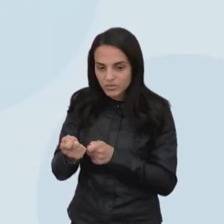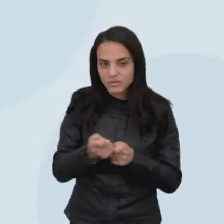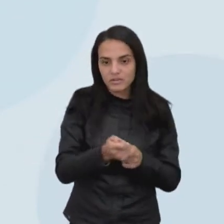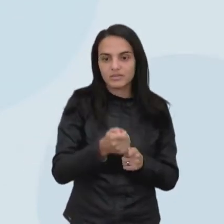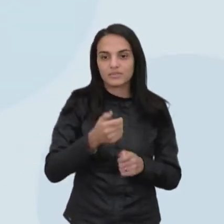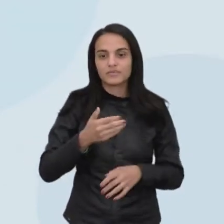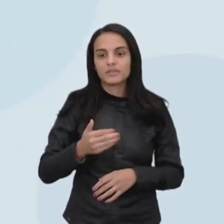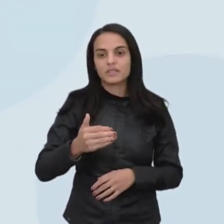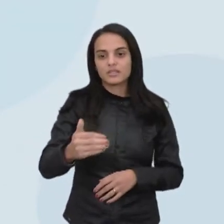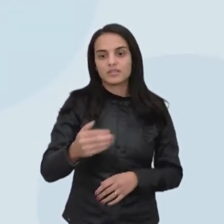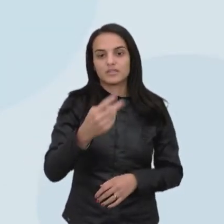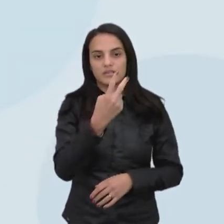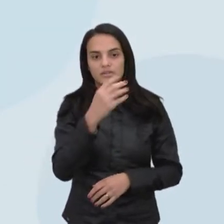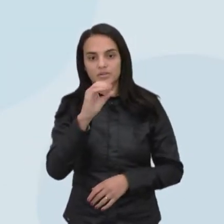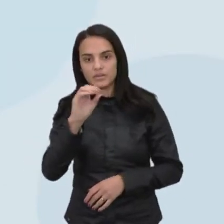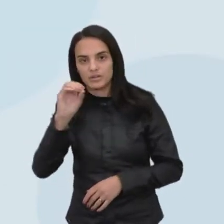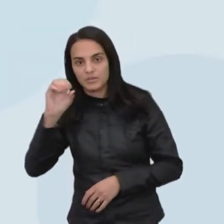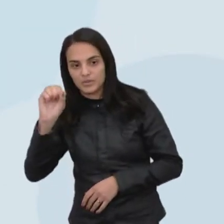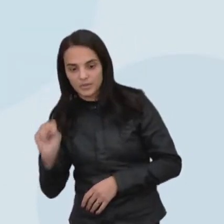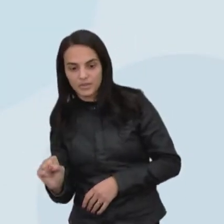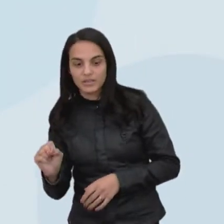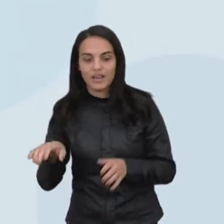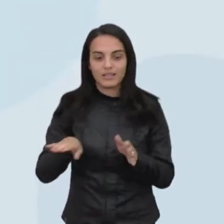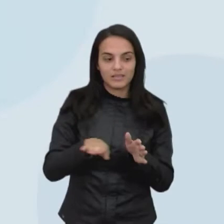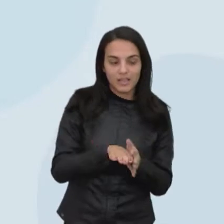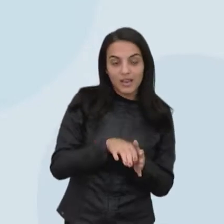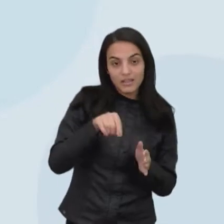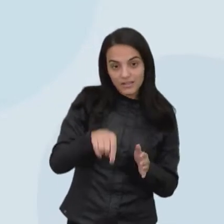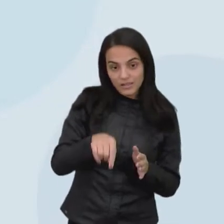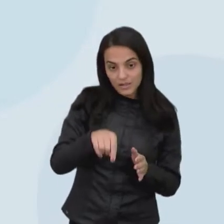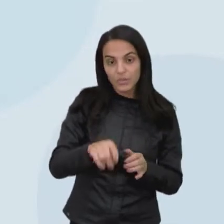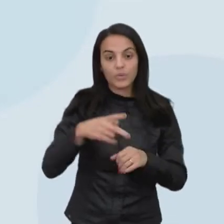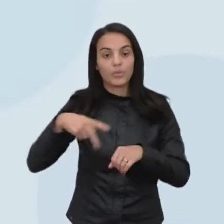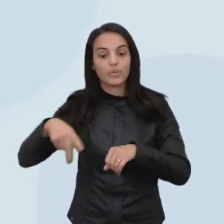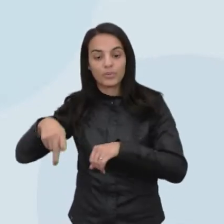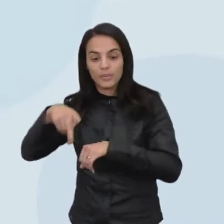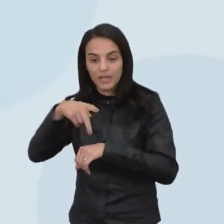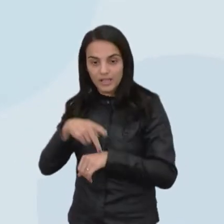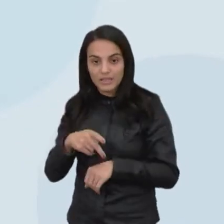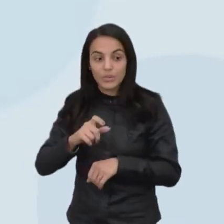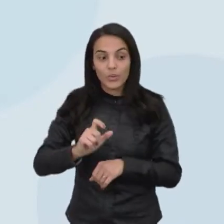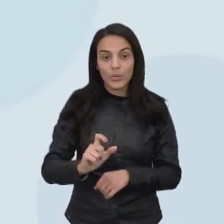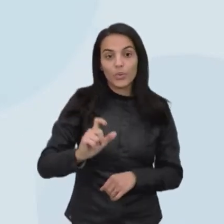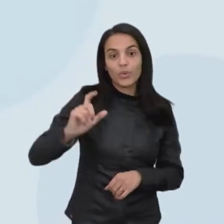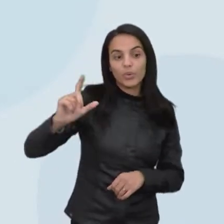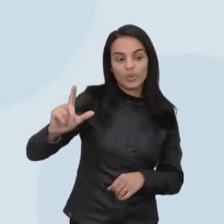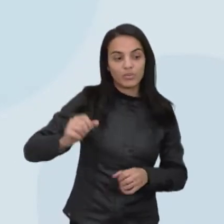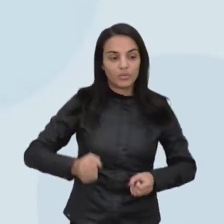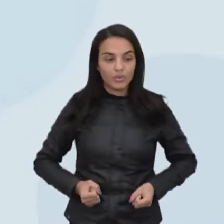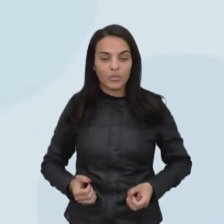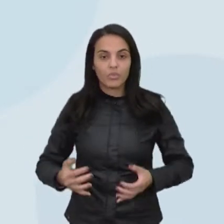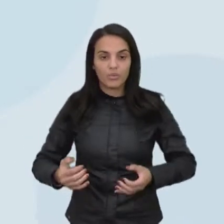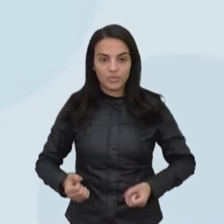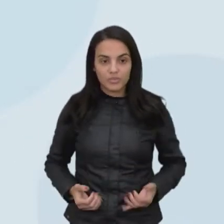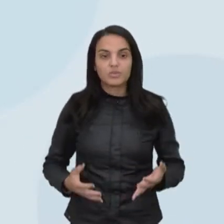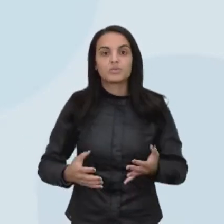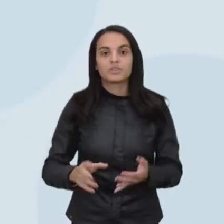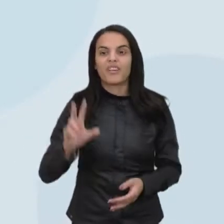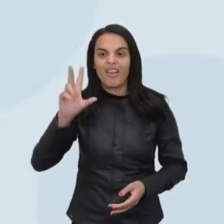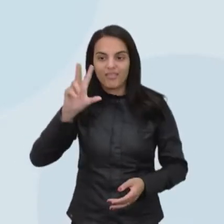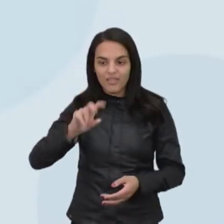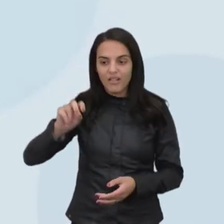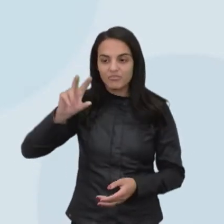de 2008 para cá, o país ele aumentou o seu consumo de